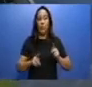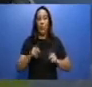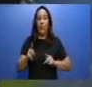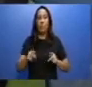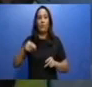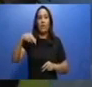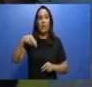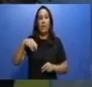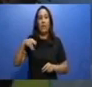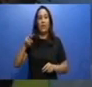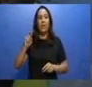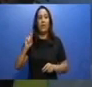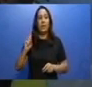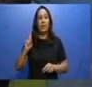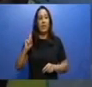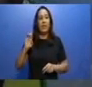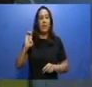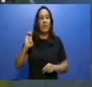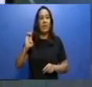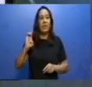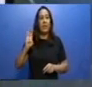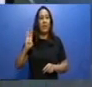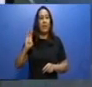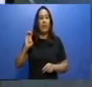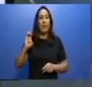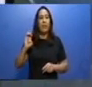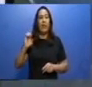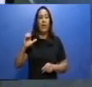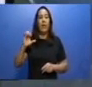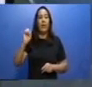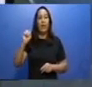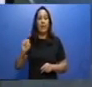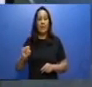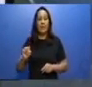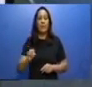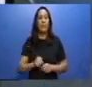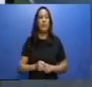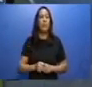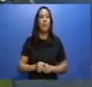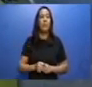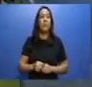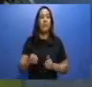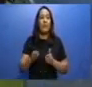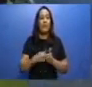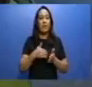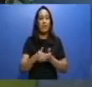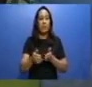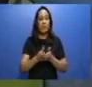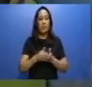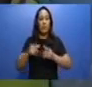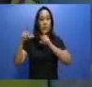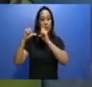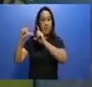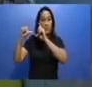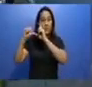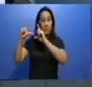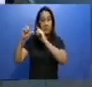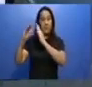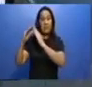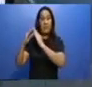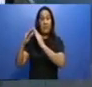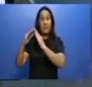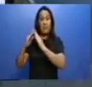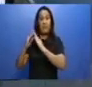NBDeles. Veja outra abaixo. Essas pinturas nas paredes das casas são feitas